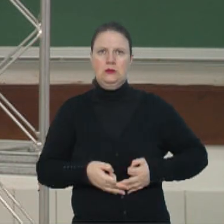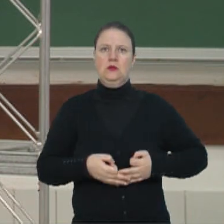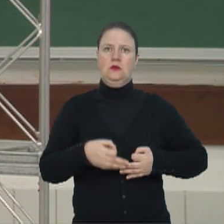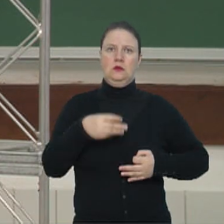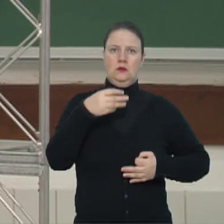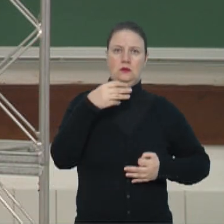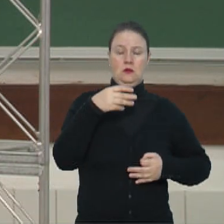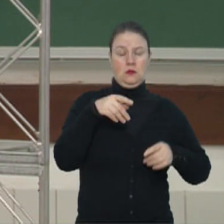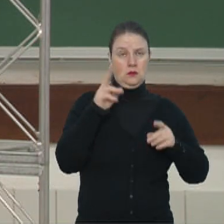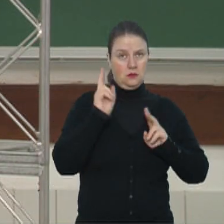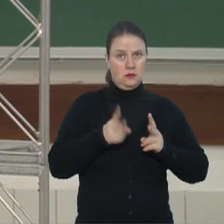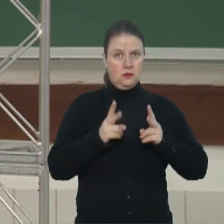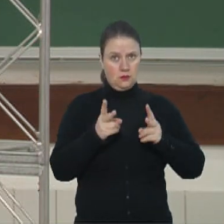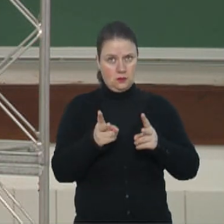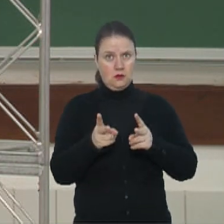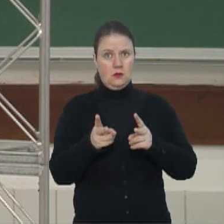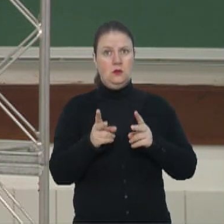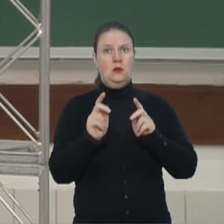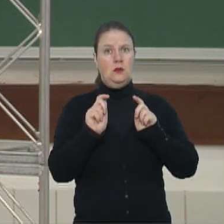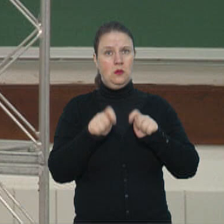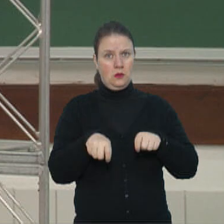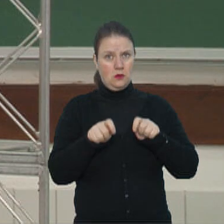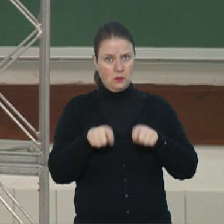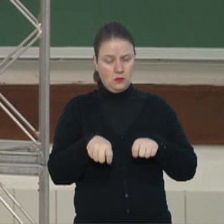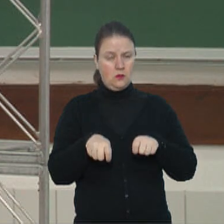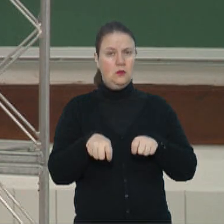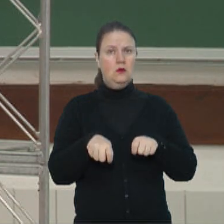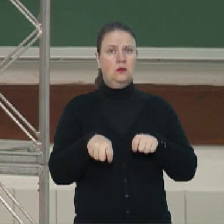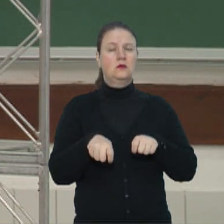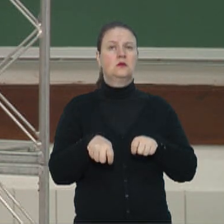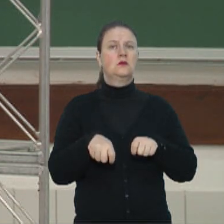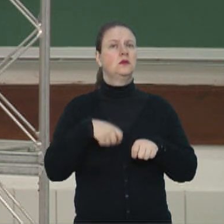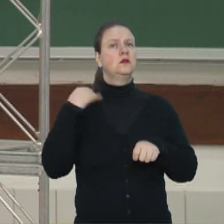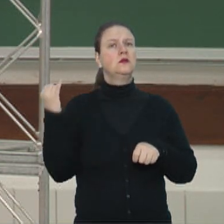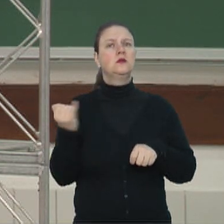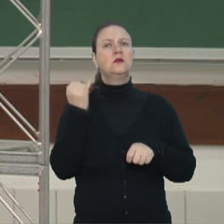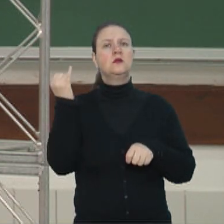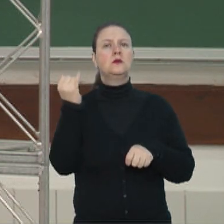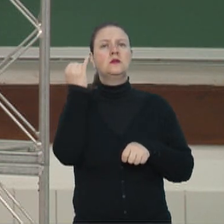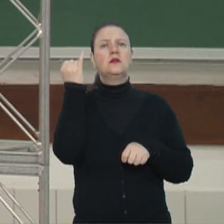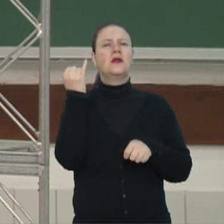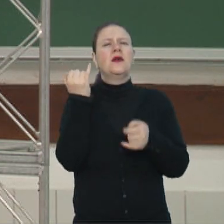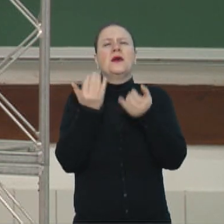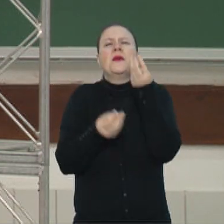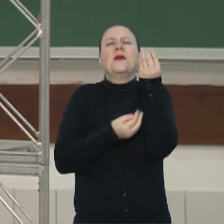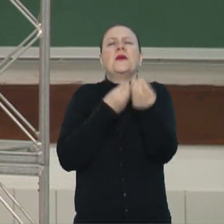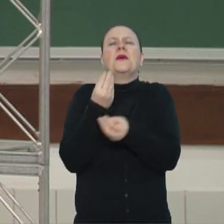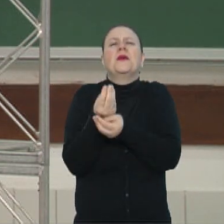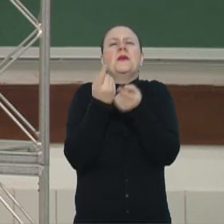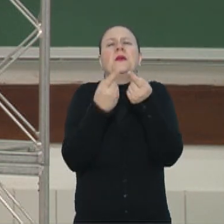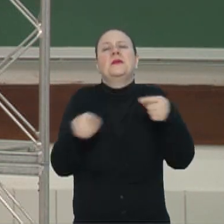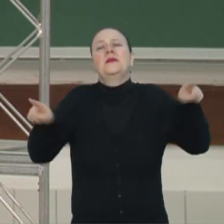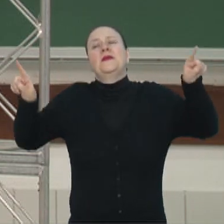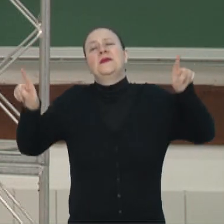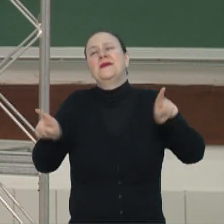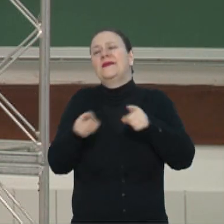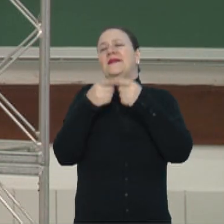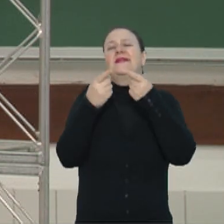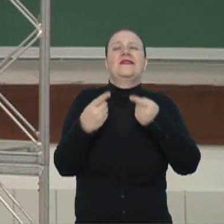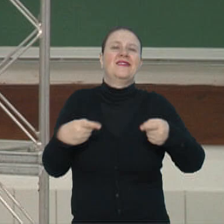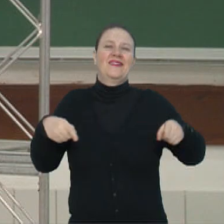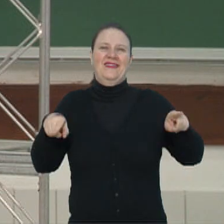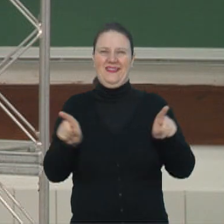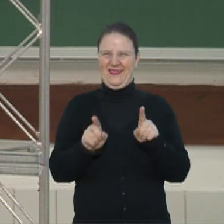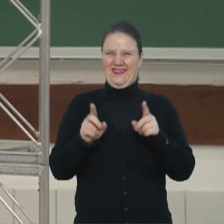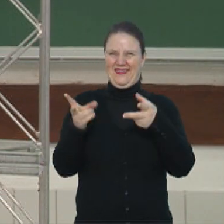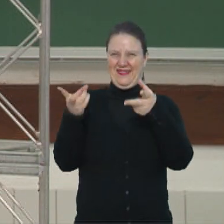leite semidesnatado ou desnatado. E que isso é música para os ouvidos. Então agora vocês vão analisar